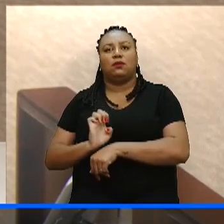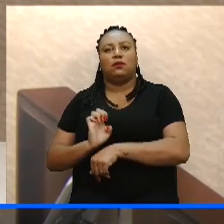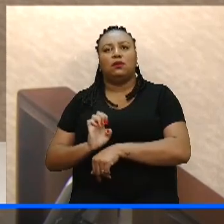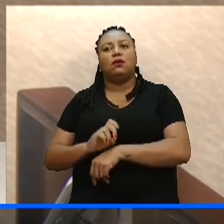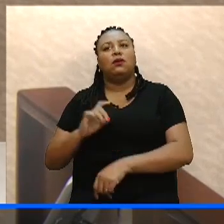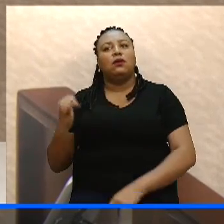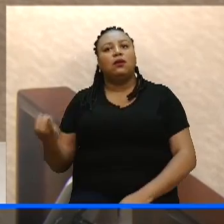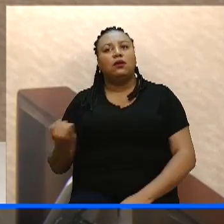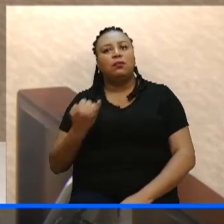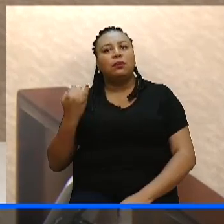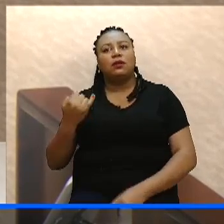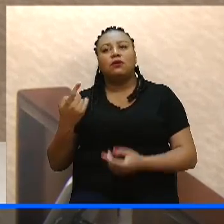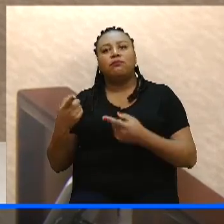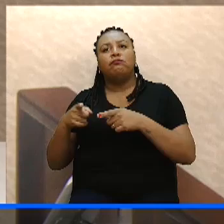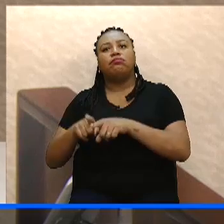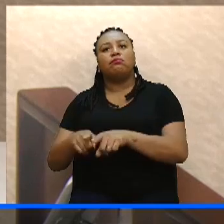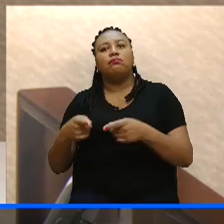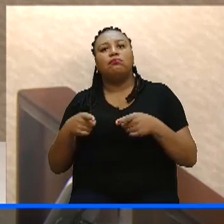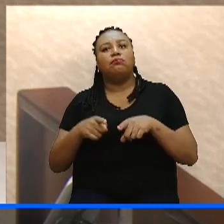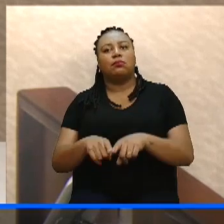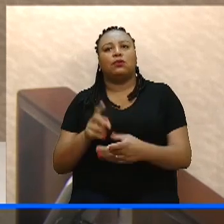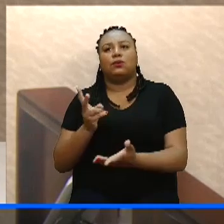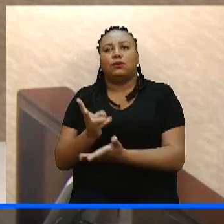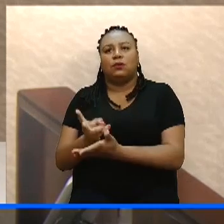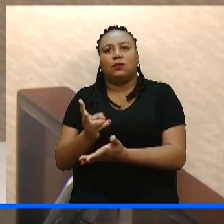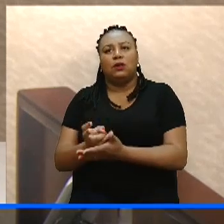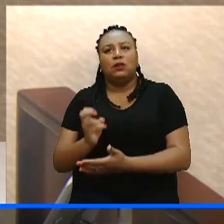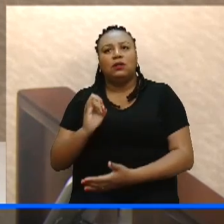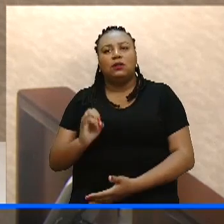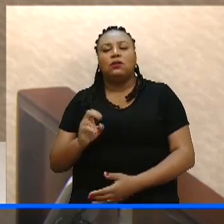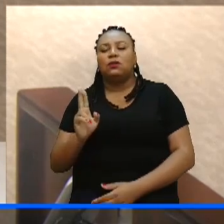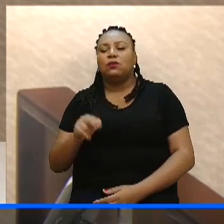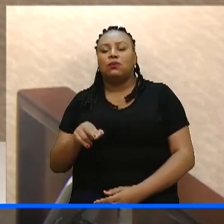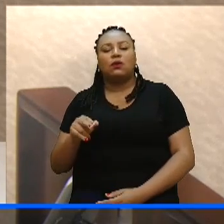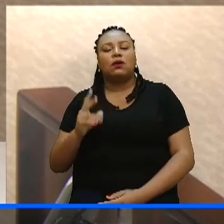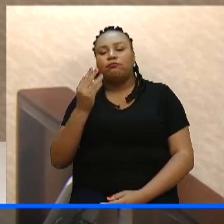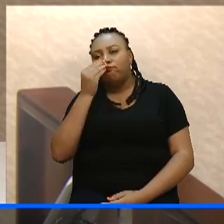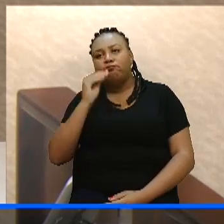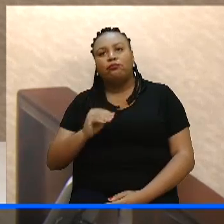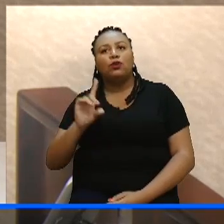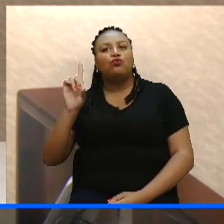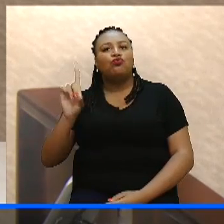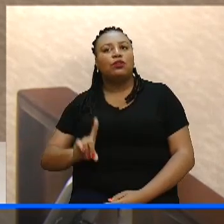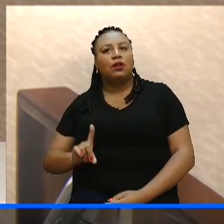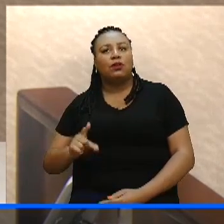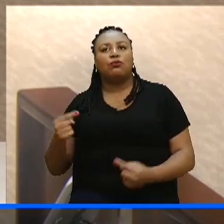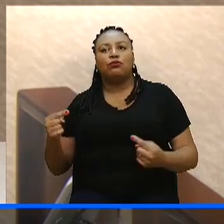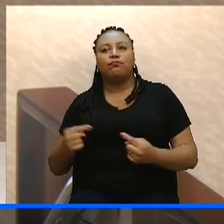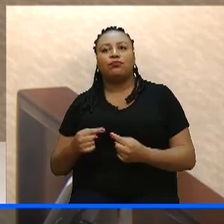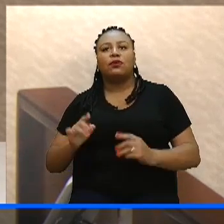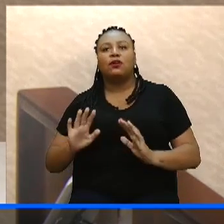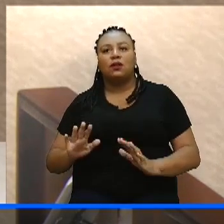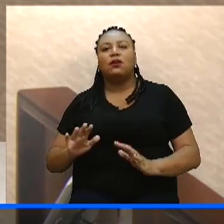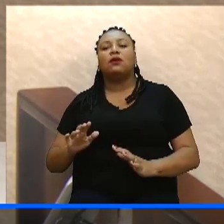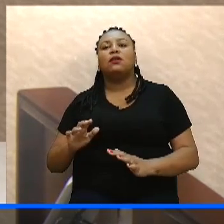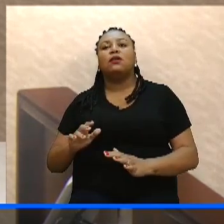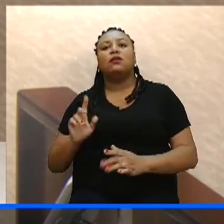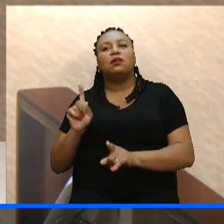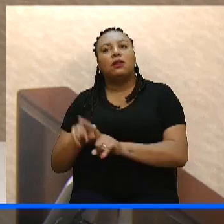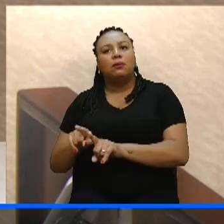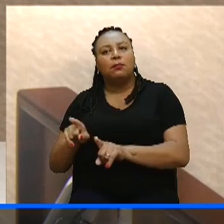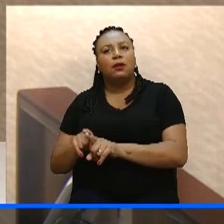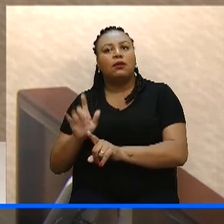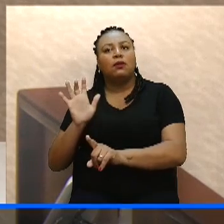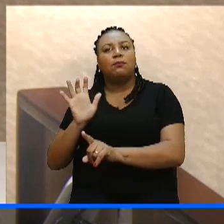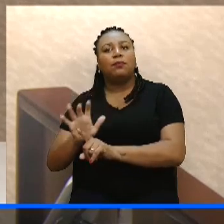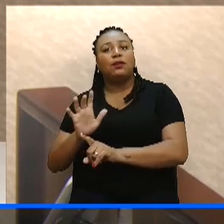importantes parcerias que mantém sem abrir nunca mão do direito de divergir e de pressionar